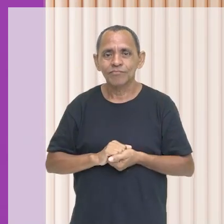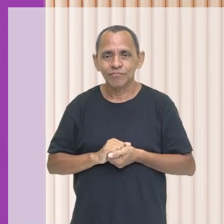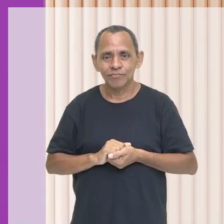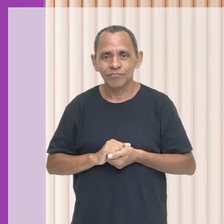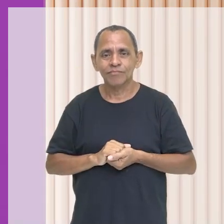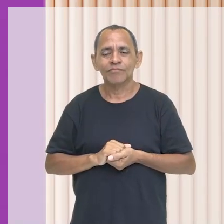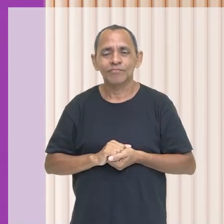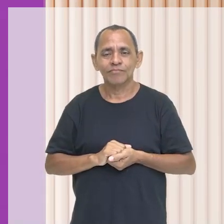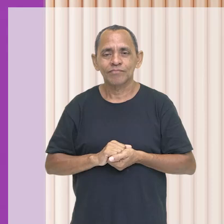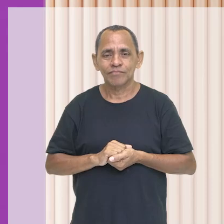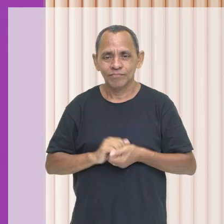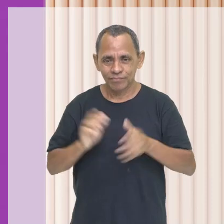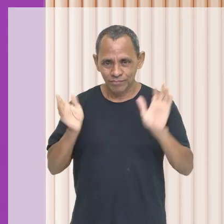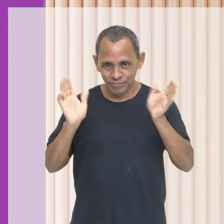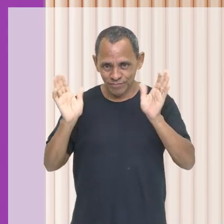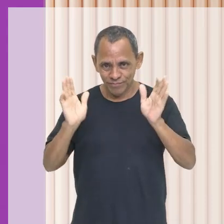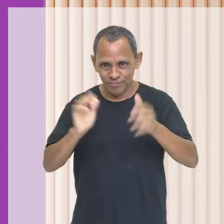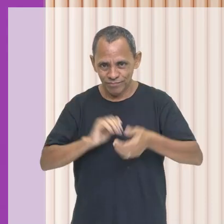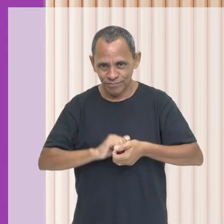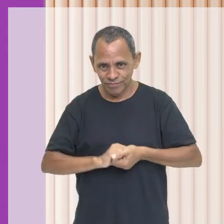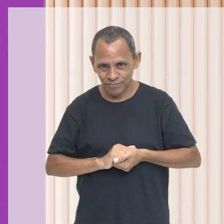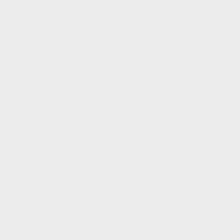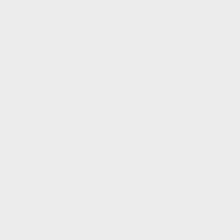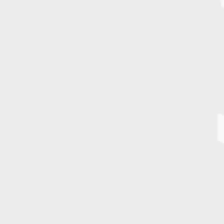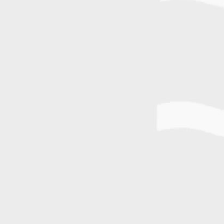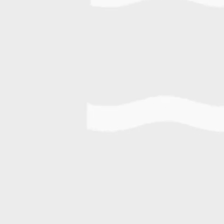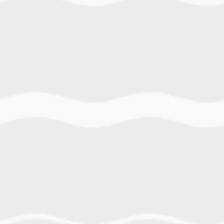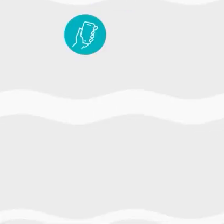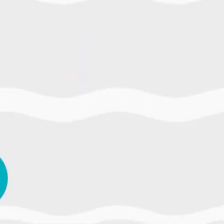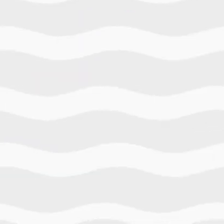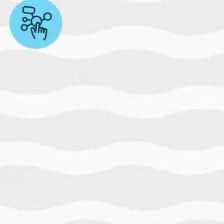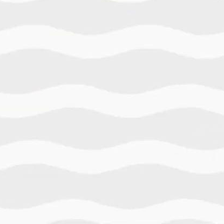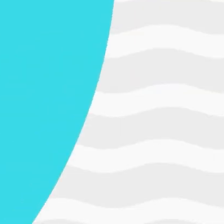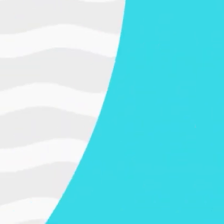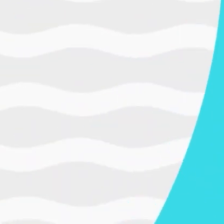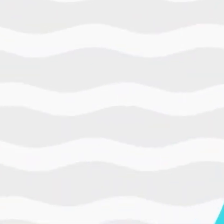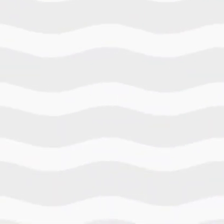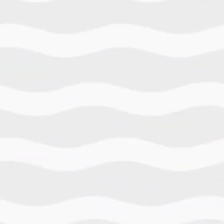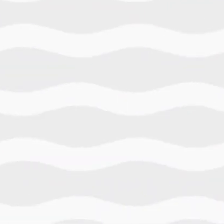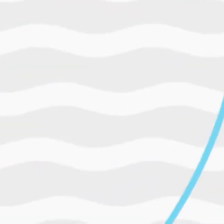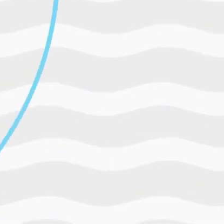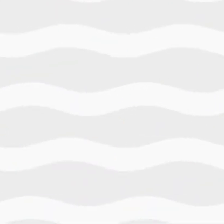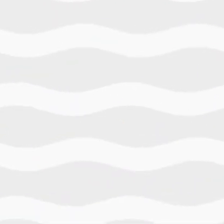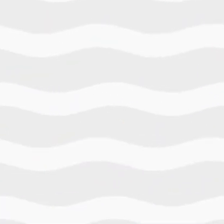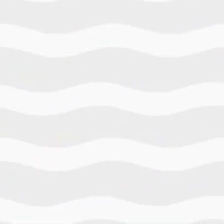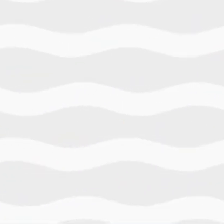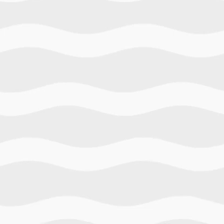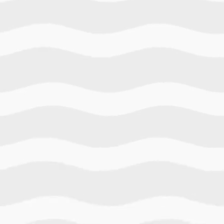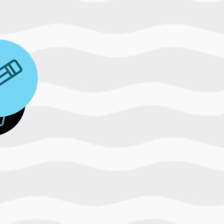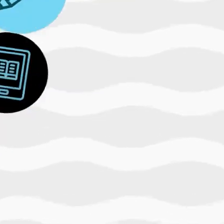você em nossa próxima aula, nosso próximo encontro.